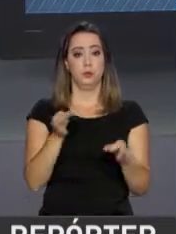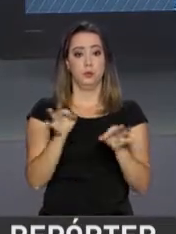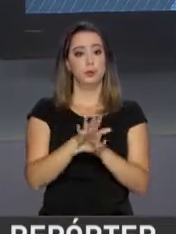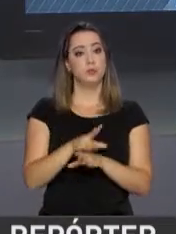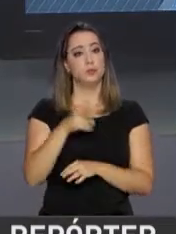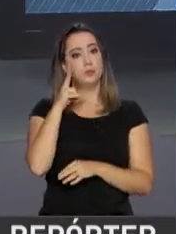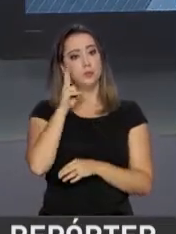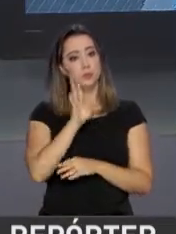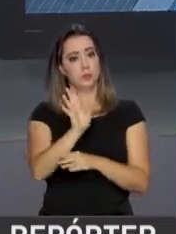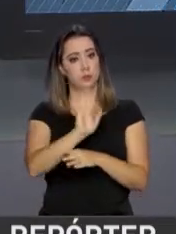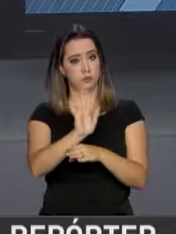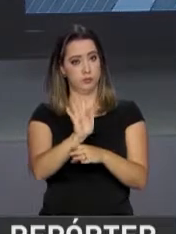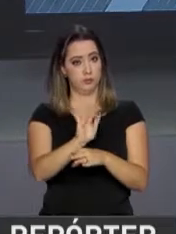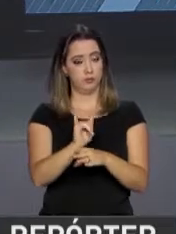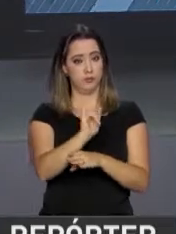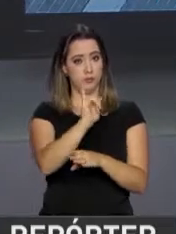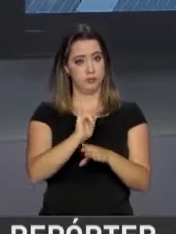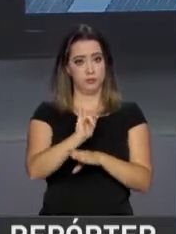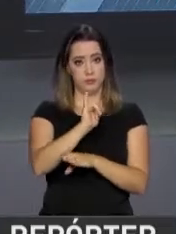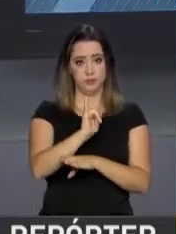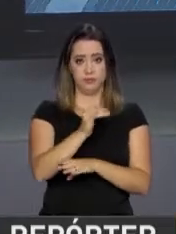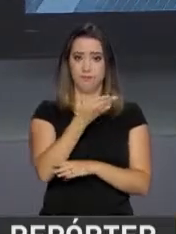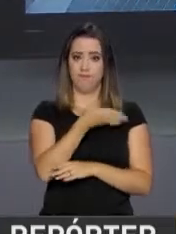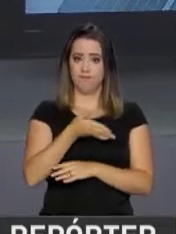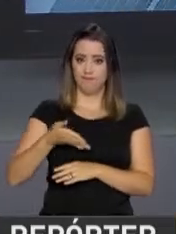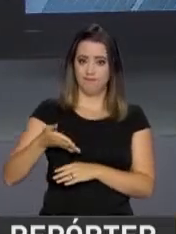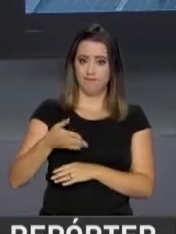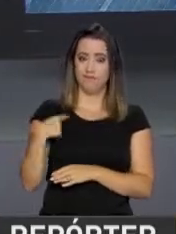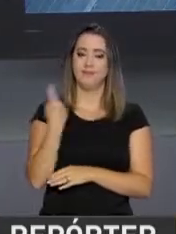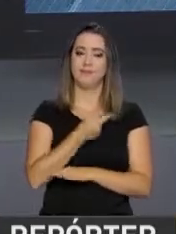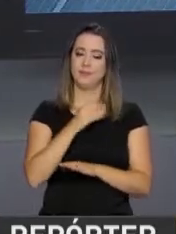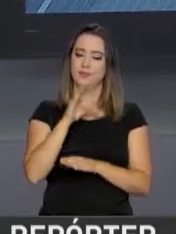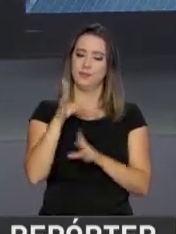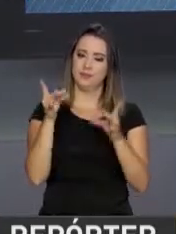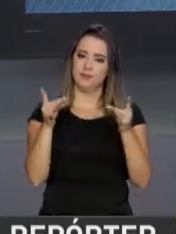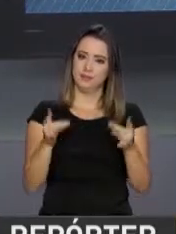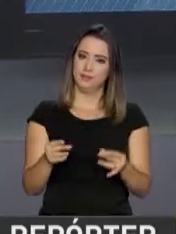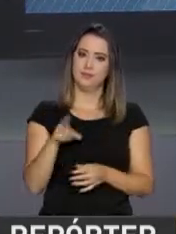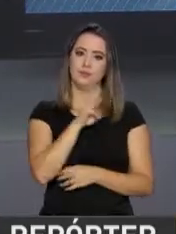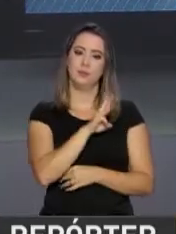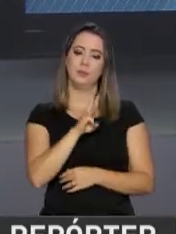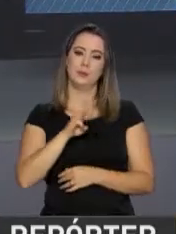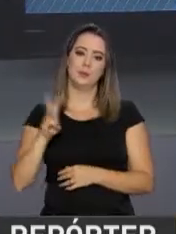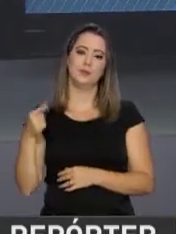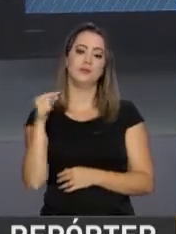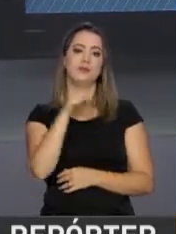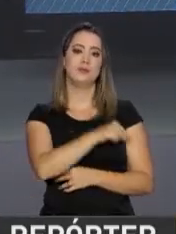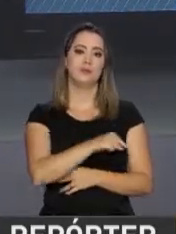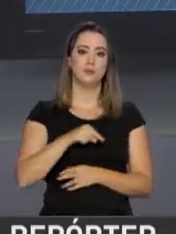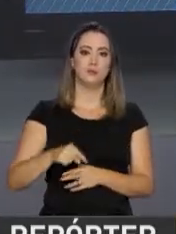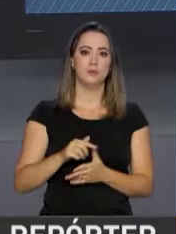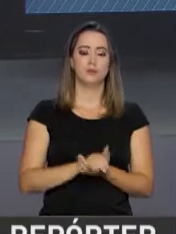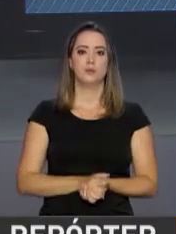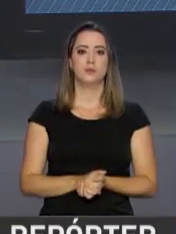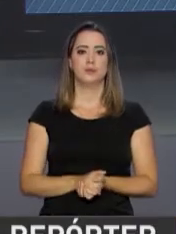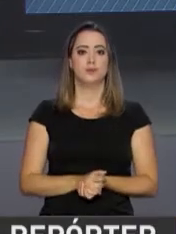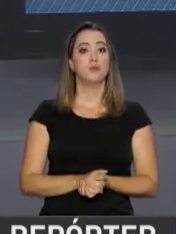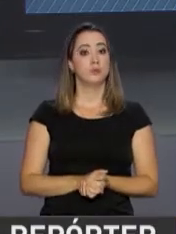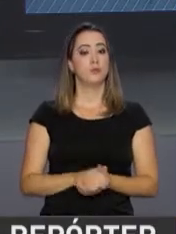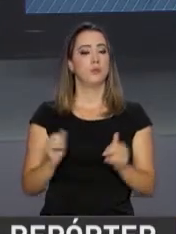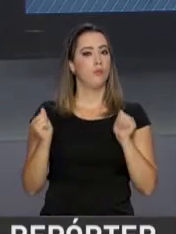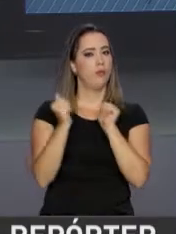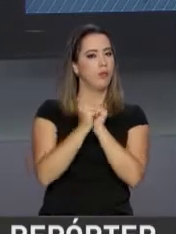por aqui você pode rever as reportagens no youtube e toda a nossa programação também está na página da nbr na internet